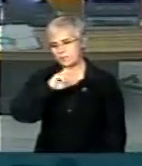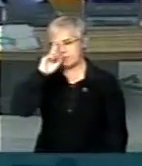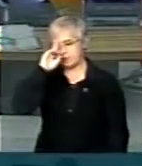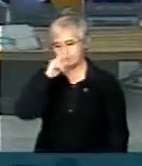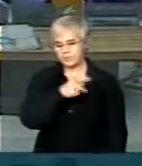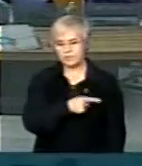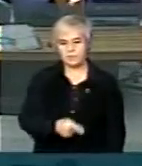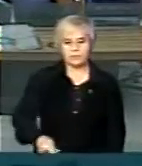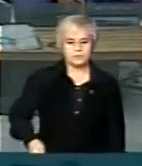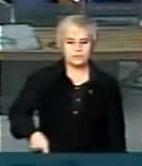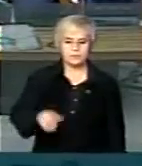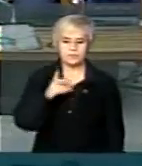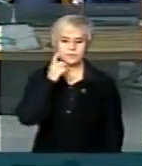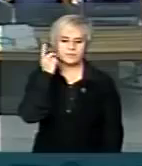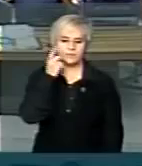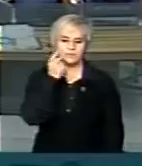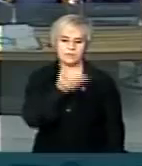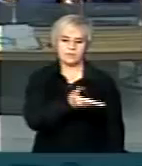senhores deputados.